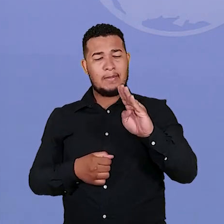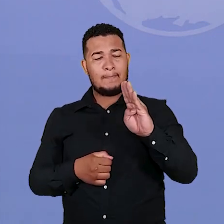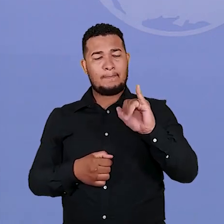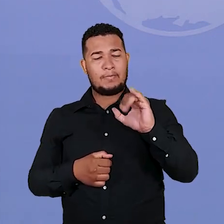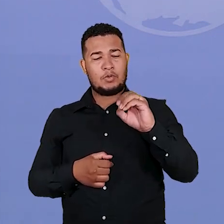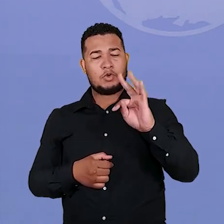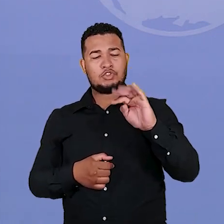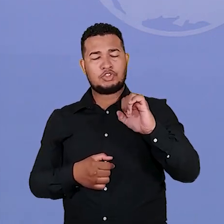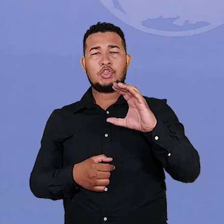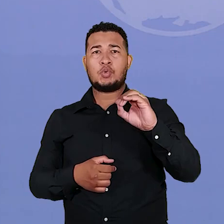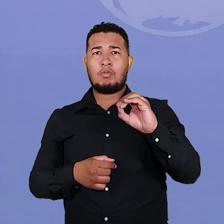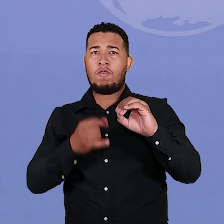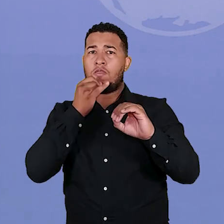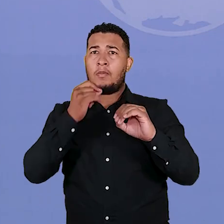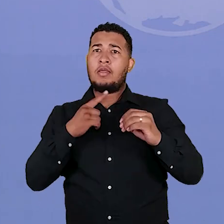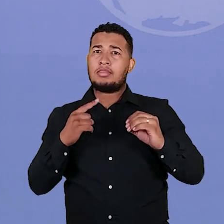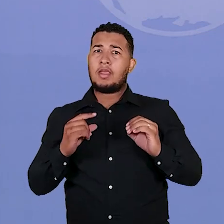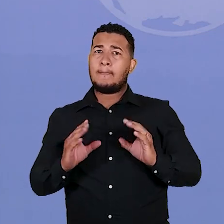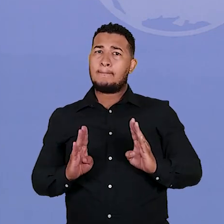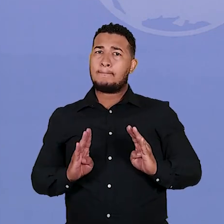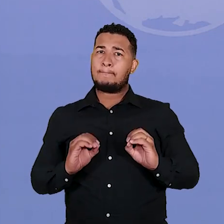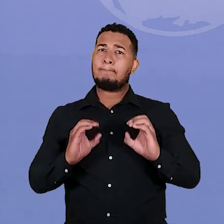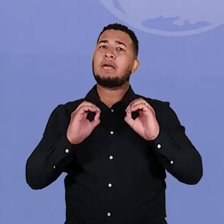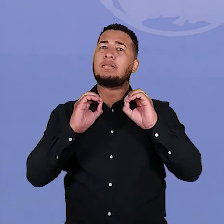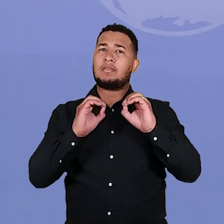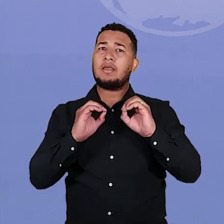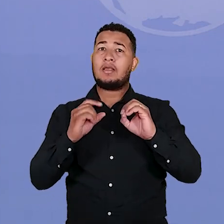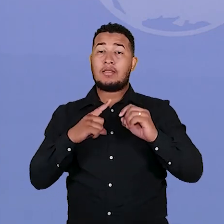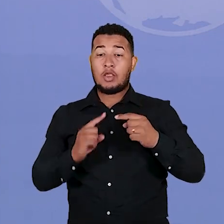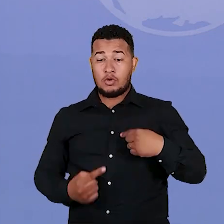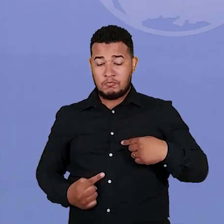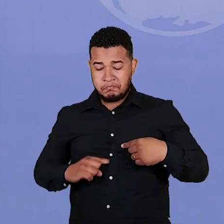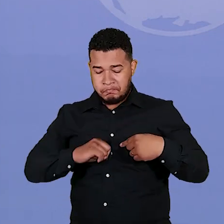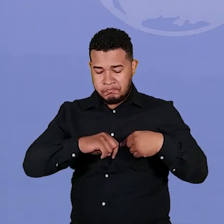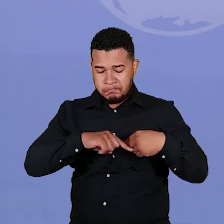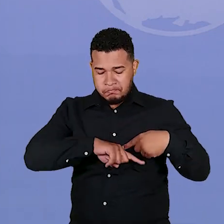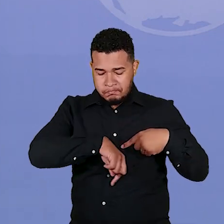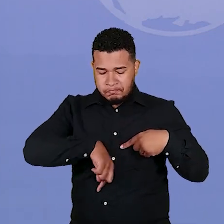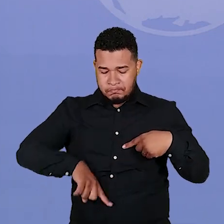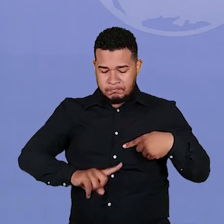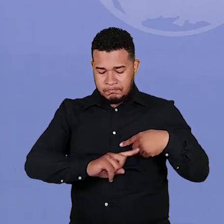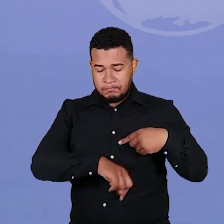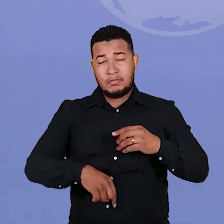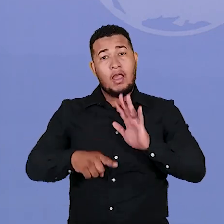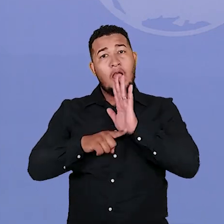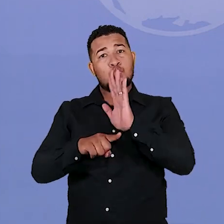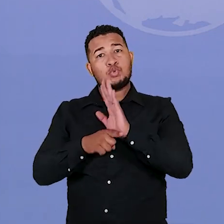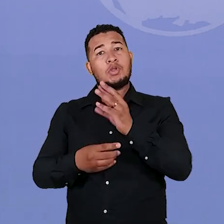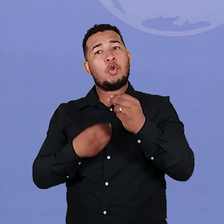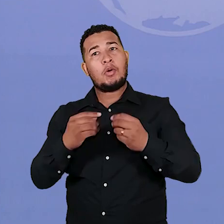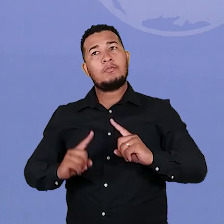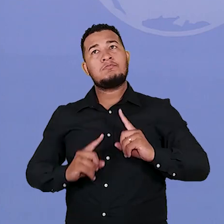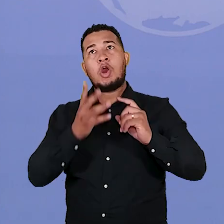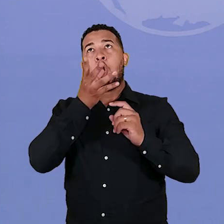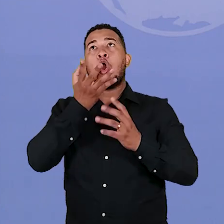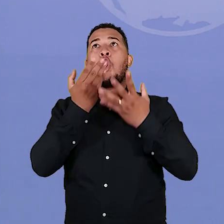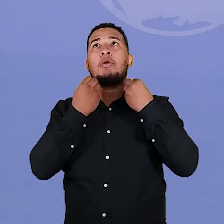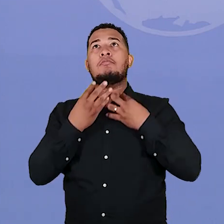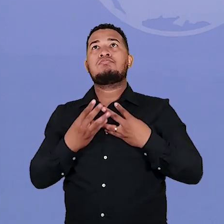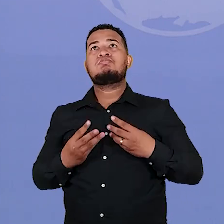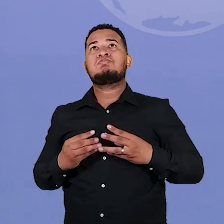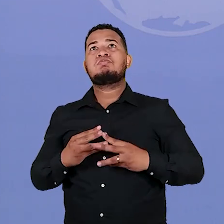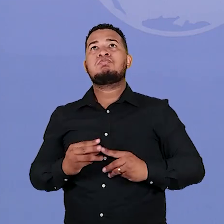abióticos ali. Então, tem bactérias que o habitat dela é dentro do nosso intestino, ajudando a gente a fazer a nossa